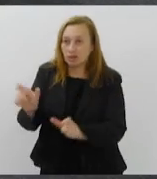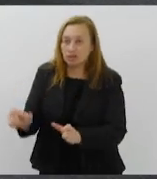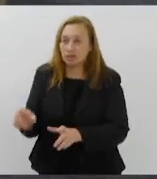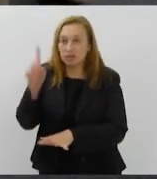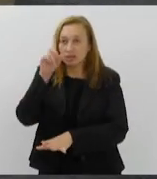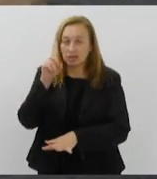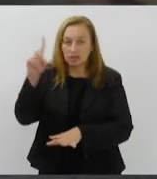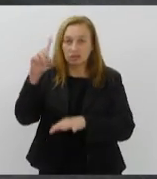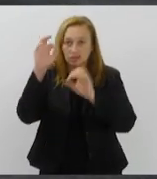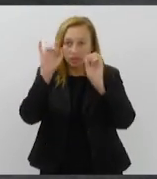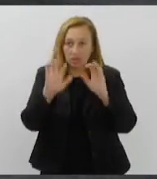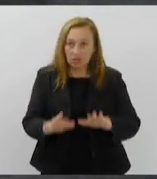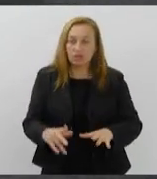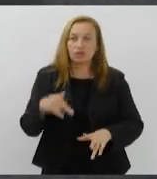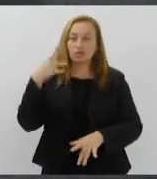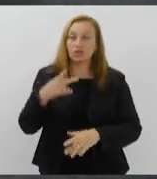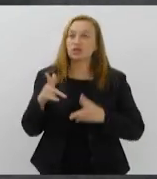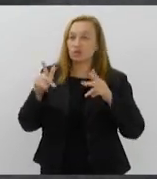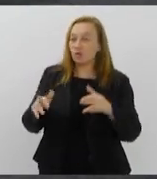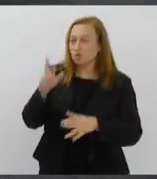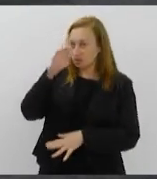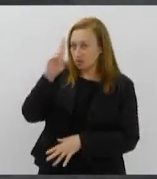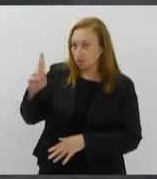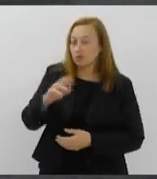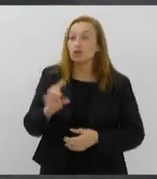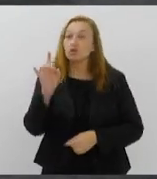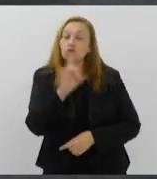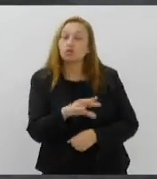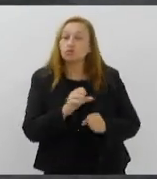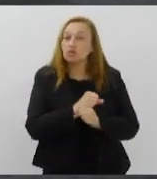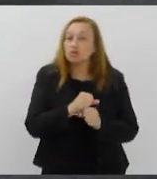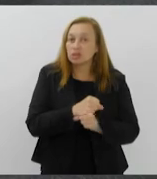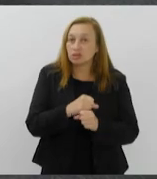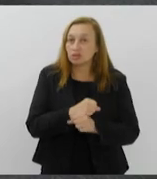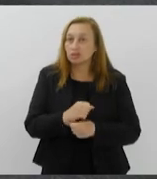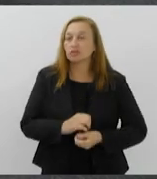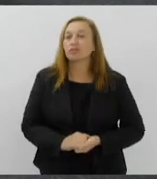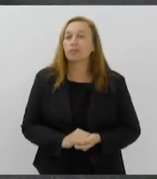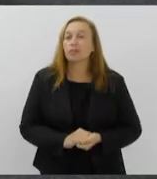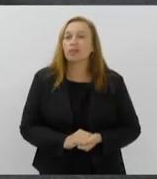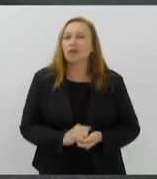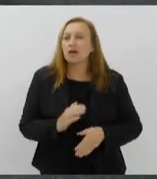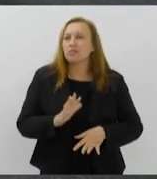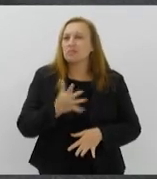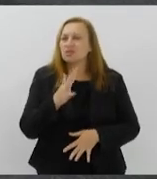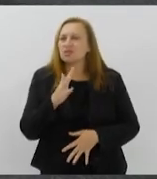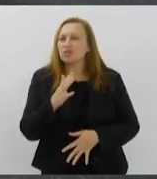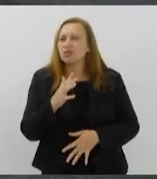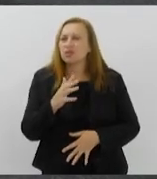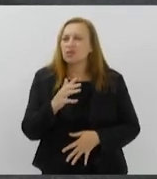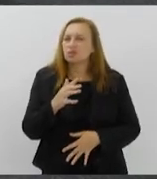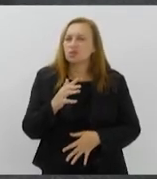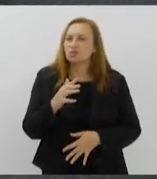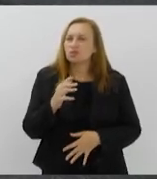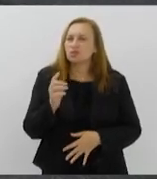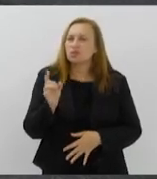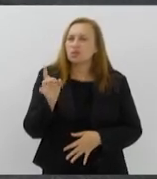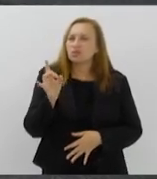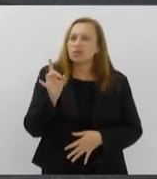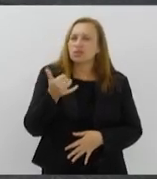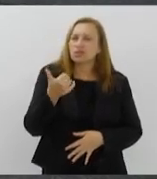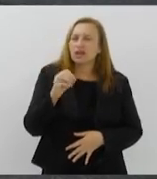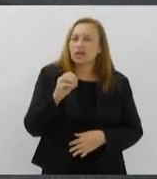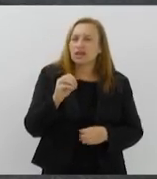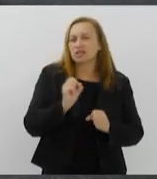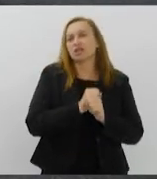da política, assim como Vossa Excelência. Nos últimos anos, mais ou menos na última década, Deus vem